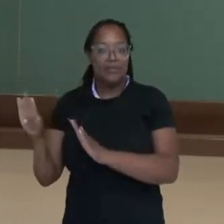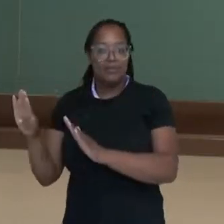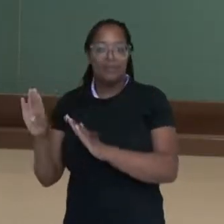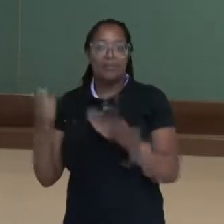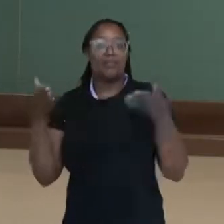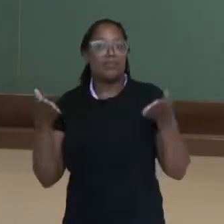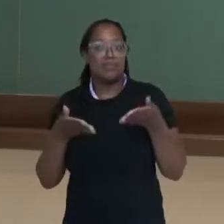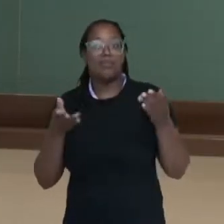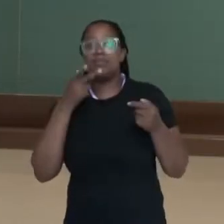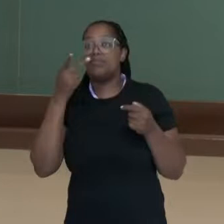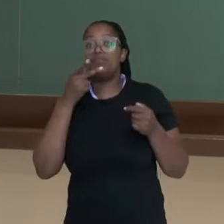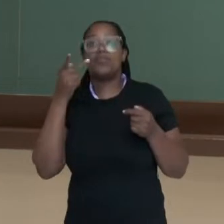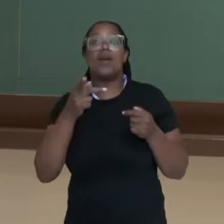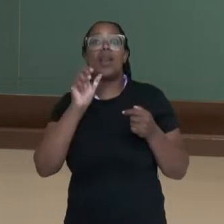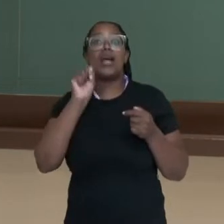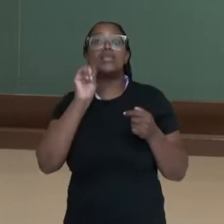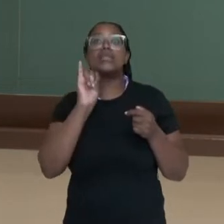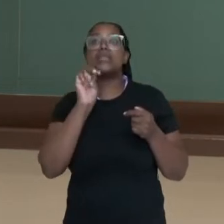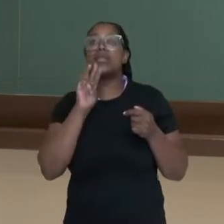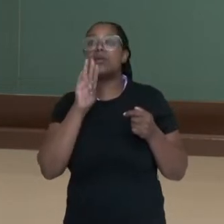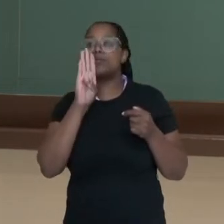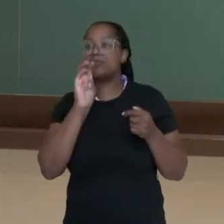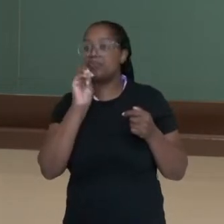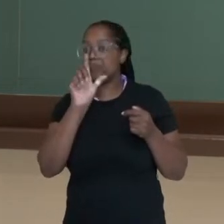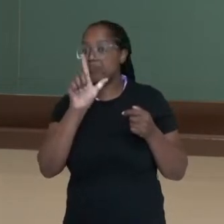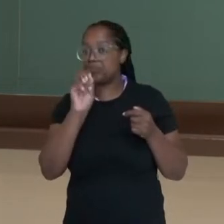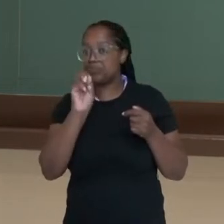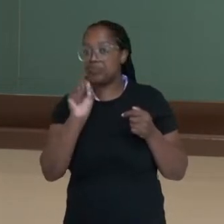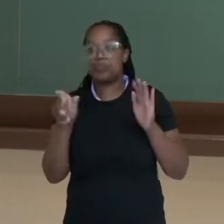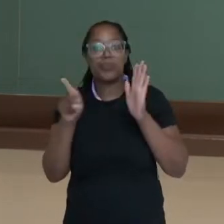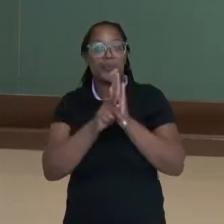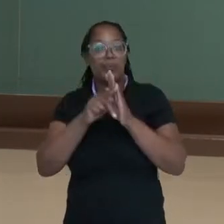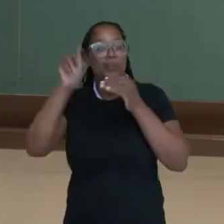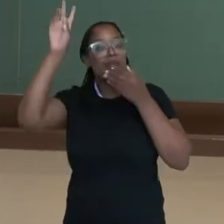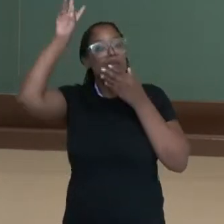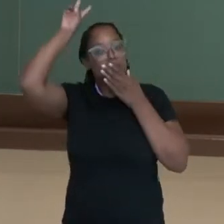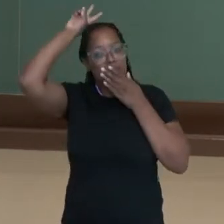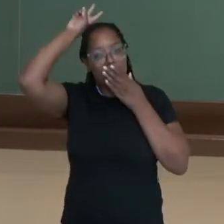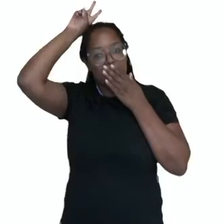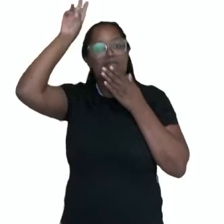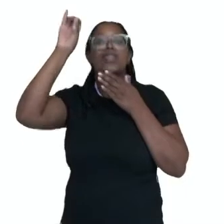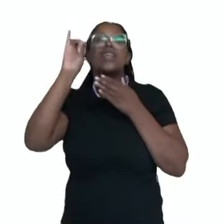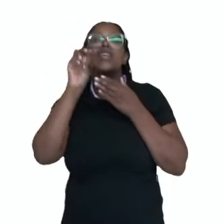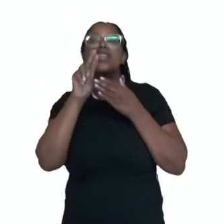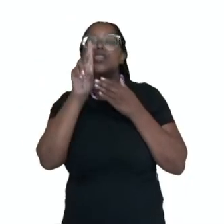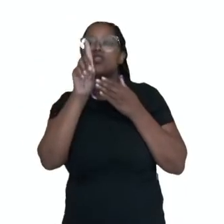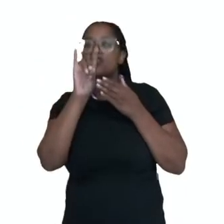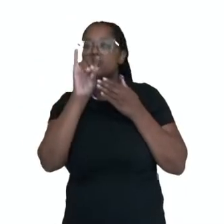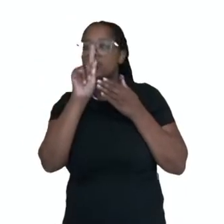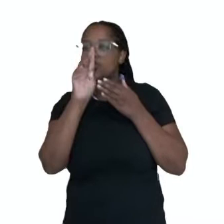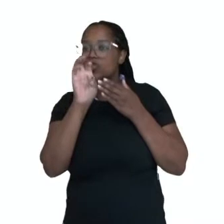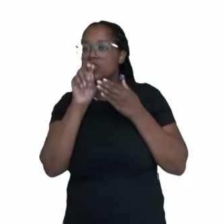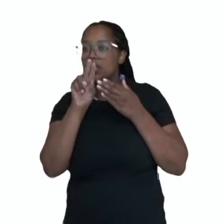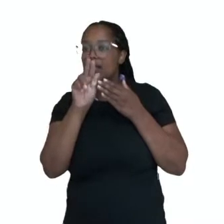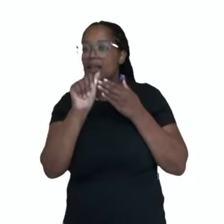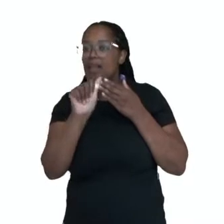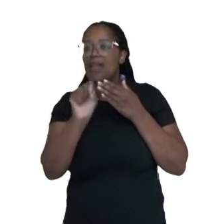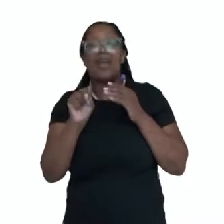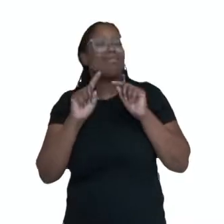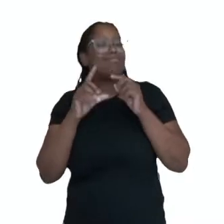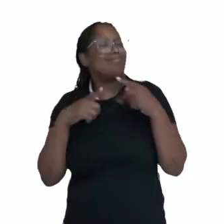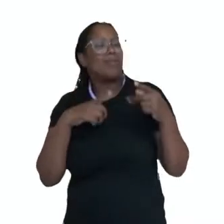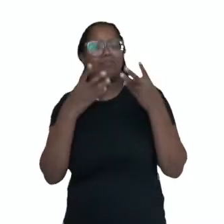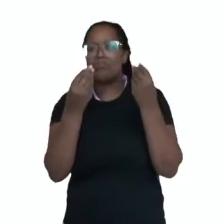Vamos falar dos símbolos indígenas. Existem muitos símbolos sagrados indígenas, mas poucos representam